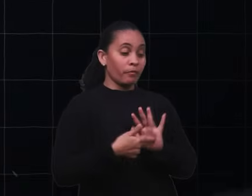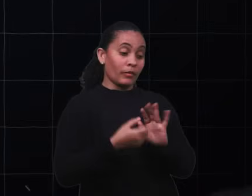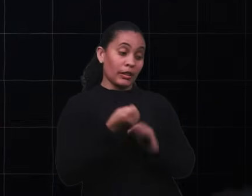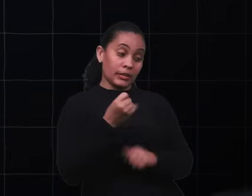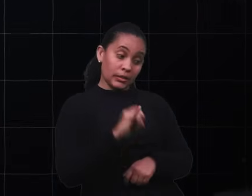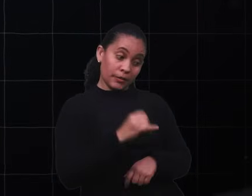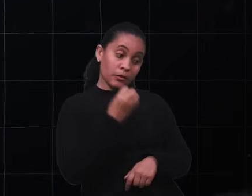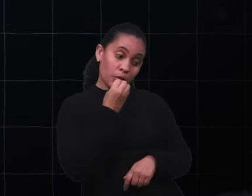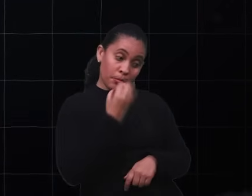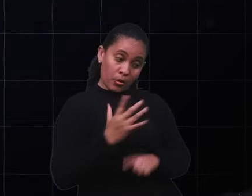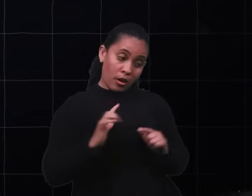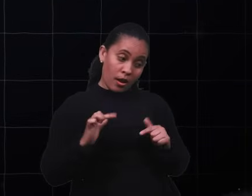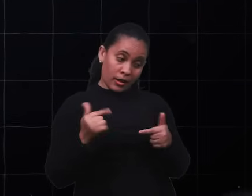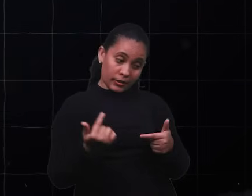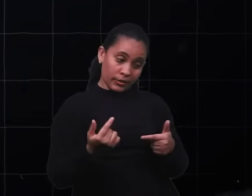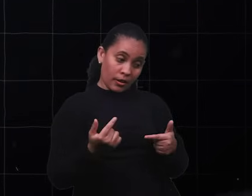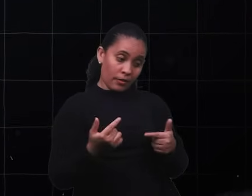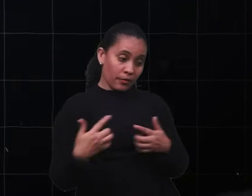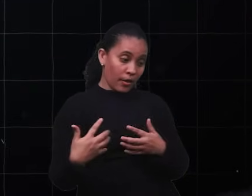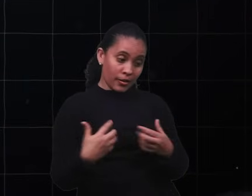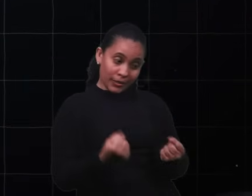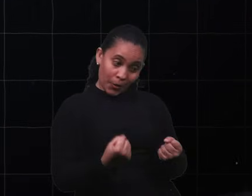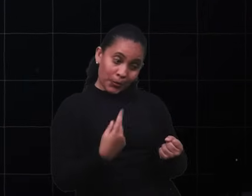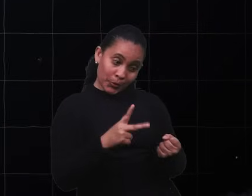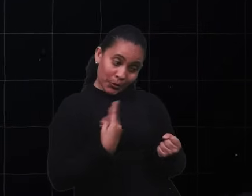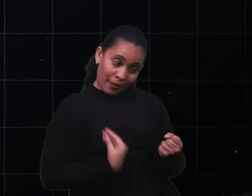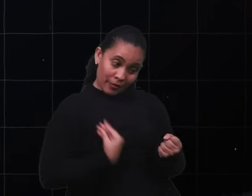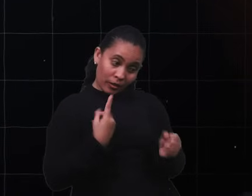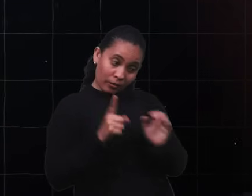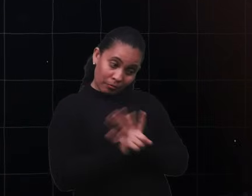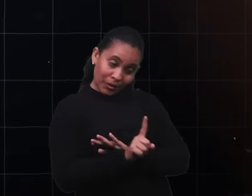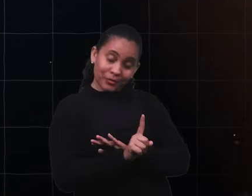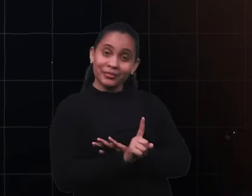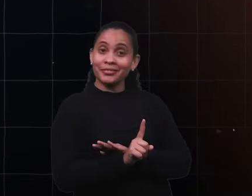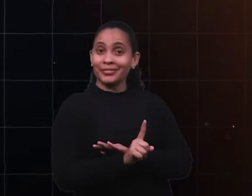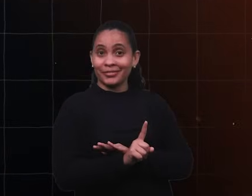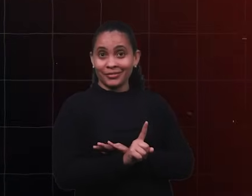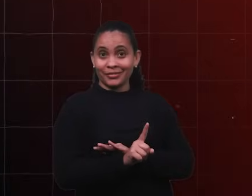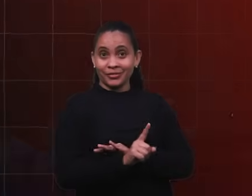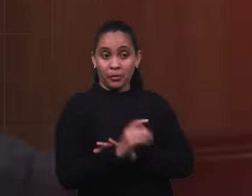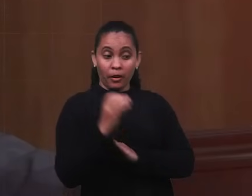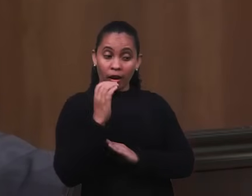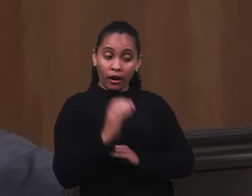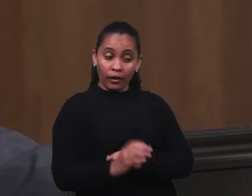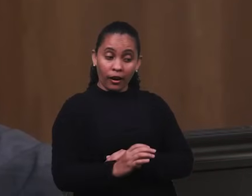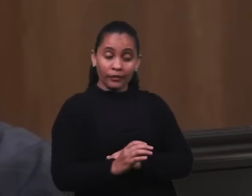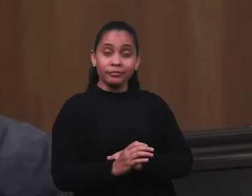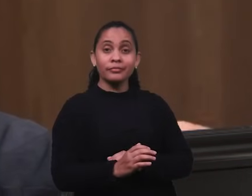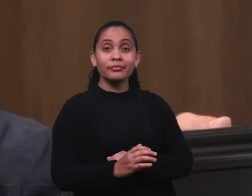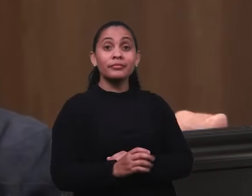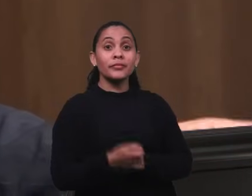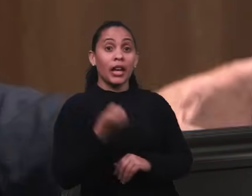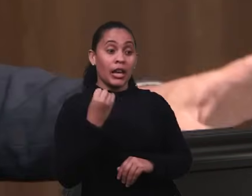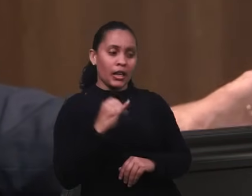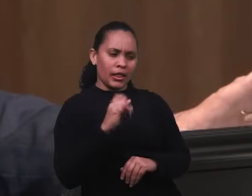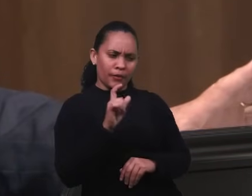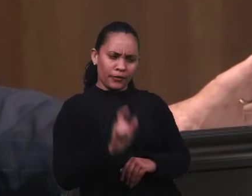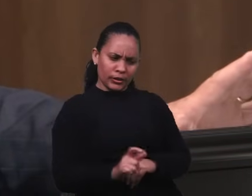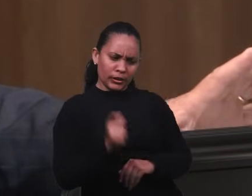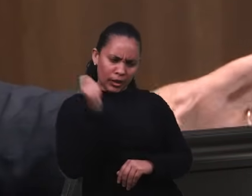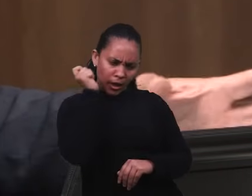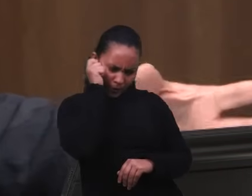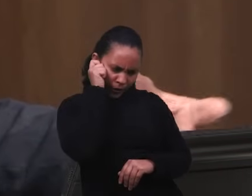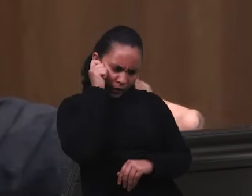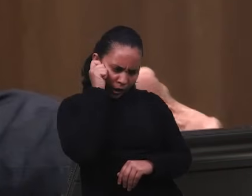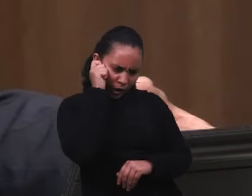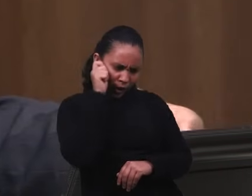se bem fizeres, não haverá aceitação para ti? Foi uma pergunta que o Senhor fez para Caim. Ou seja, se você se arrepender,